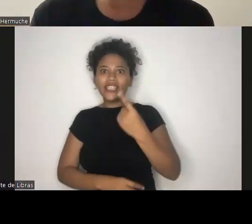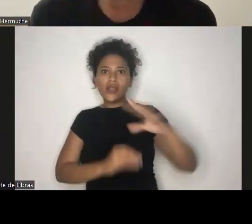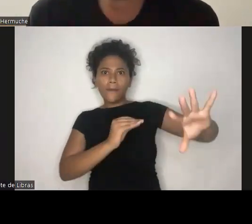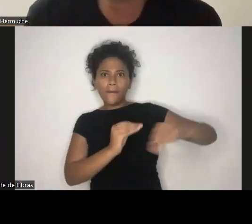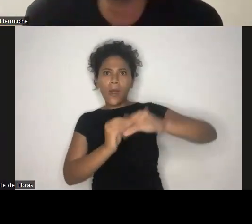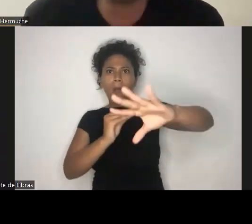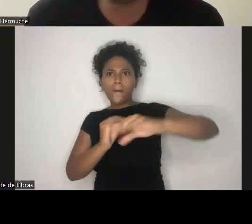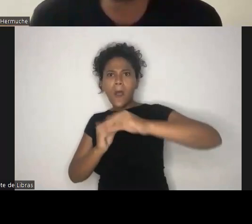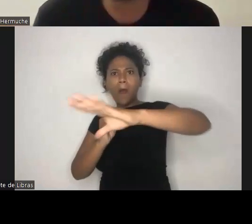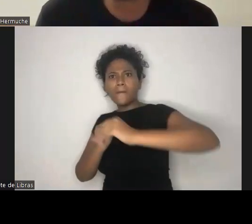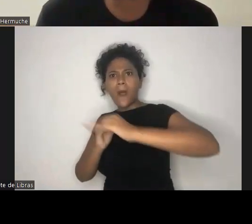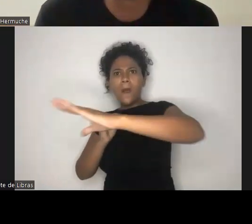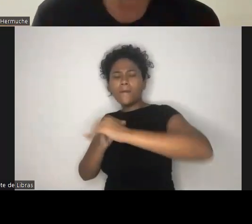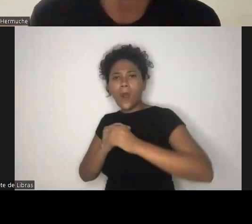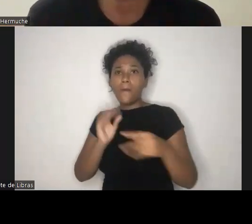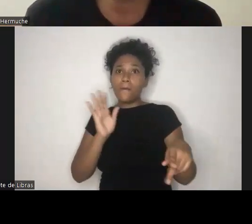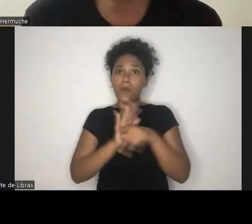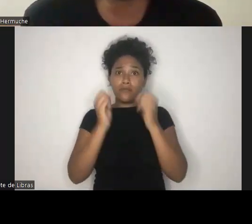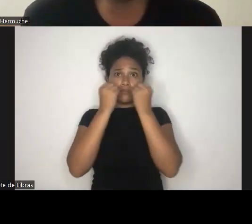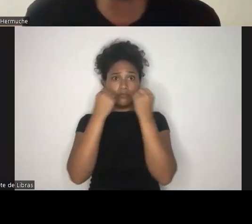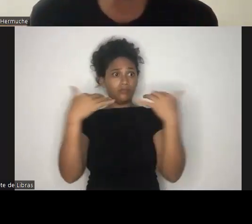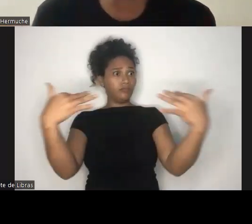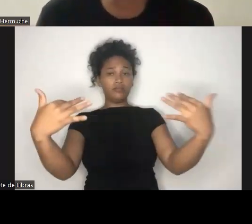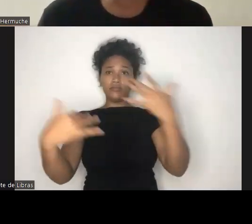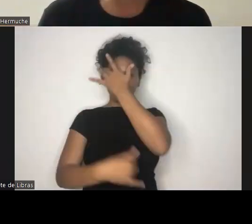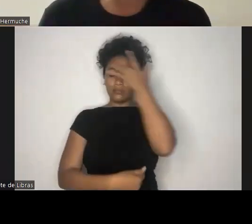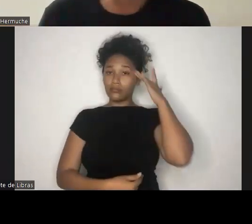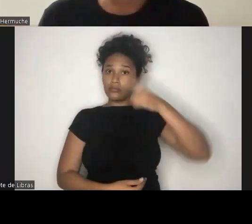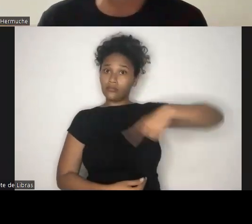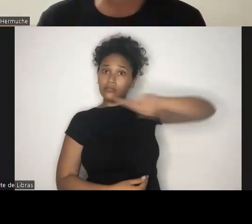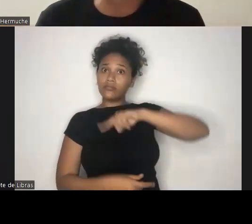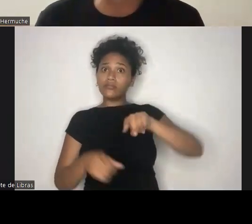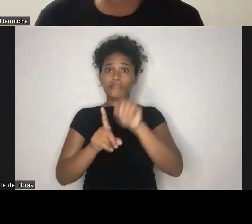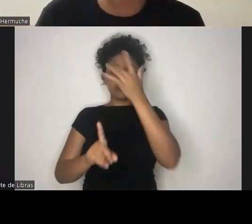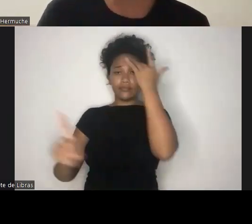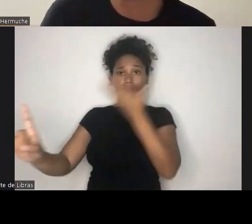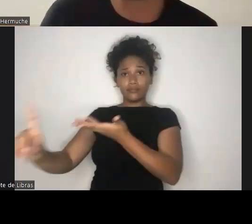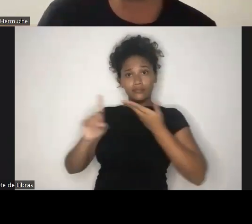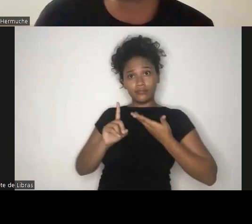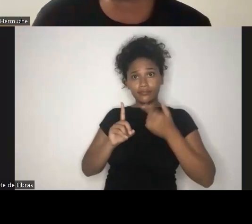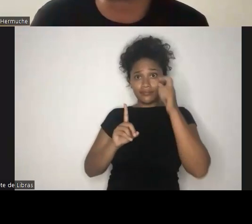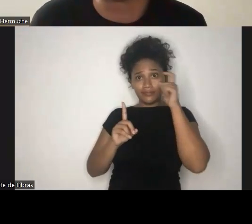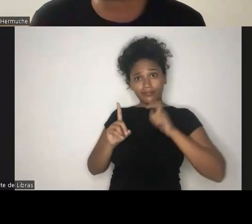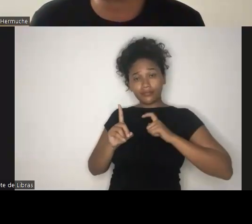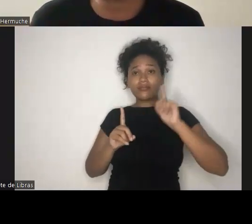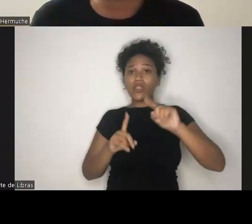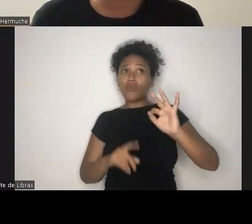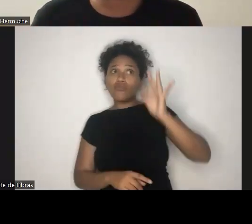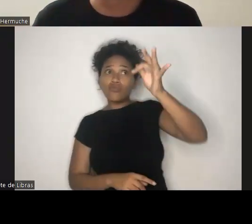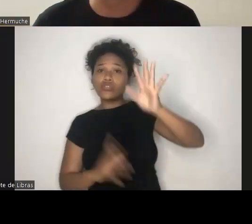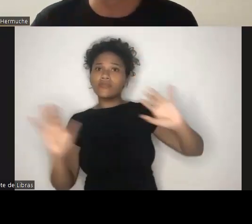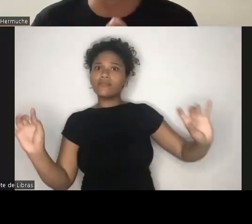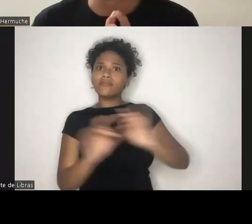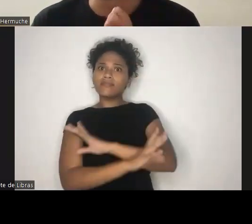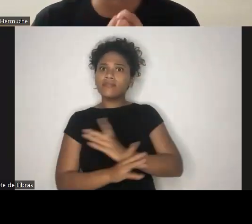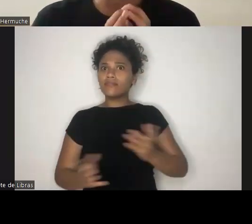o para o nosso público para o nosso cliente ele é um amanhã que foi completamente desenhado ele